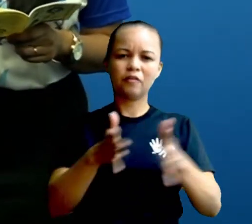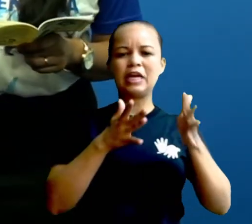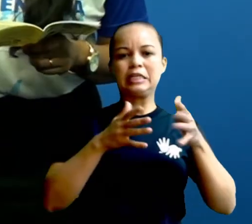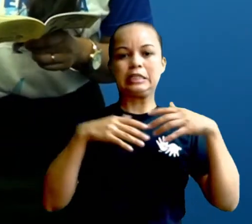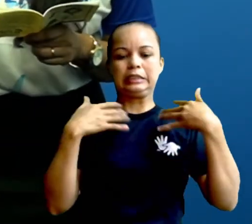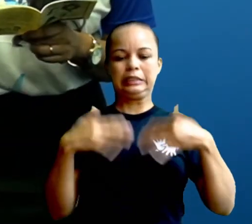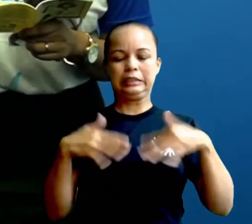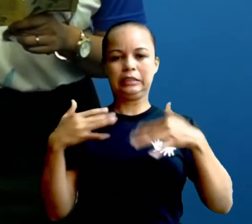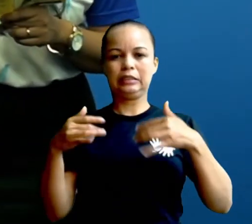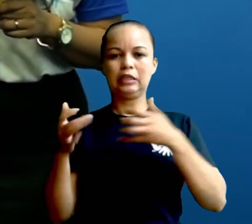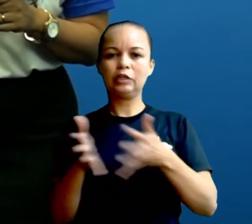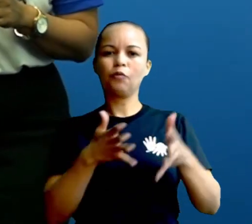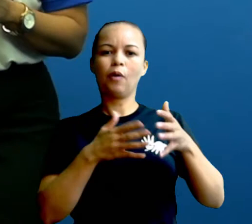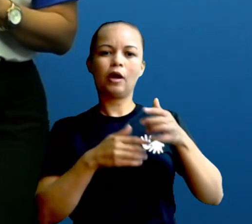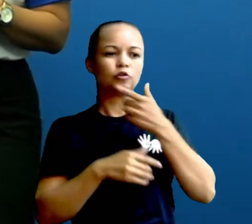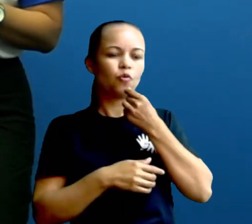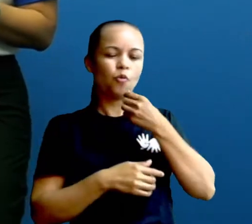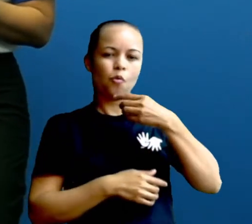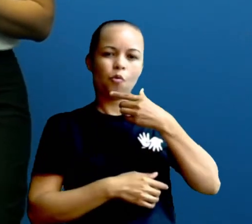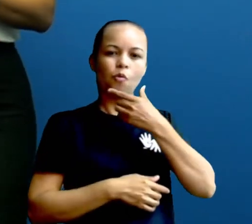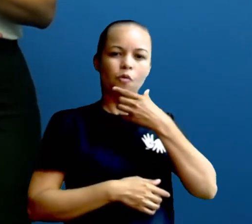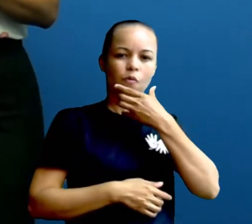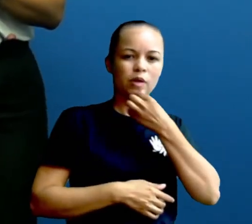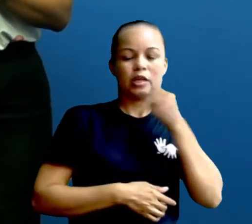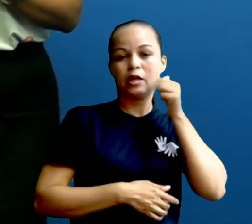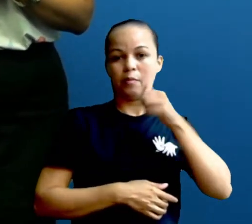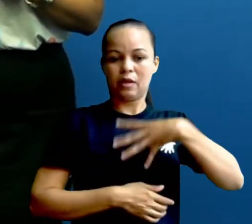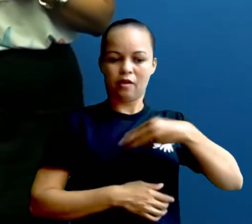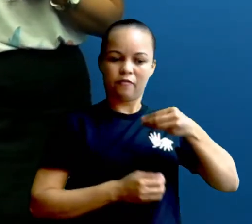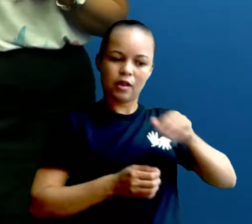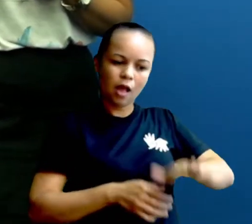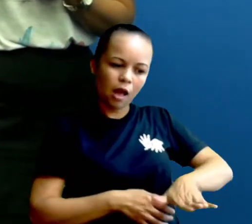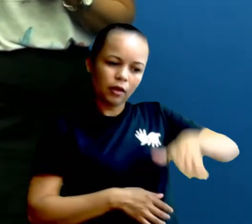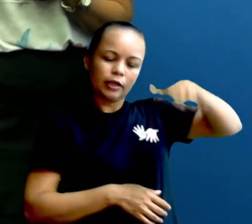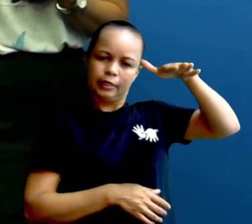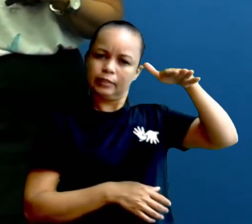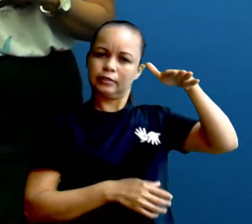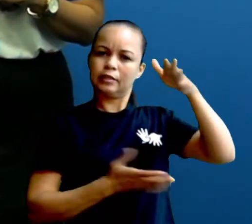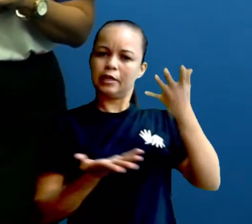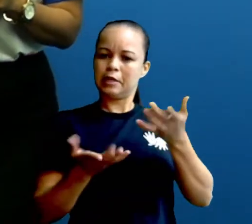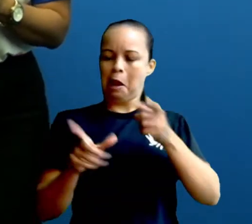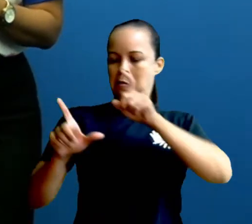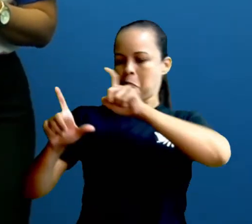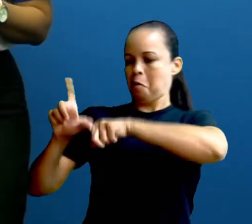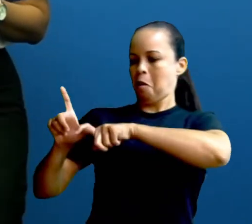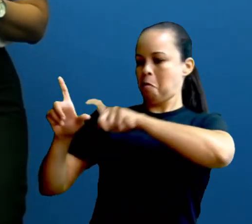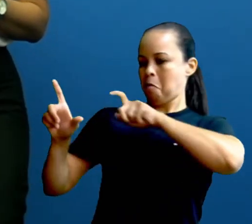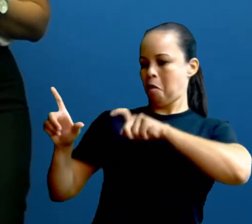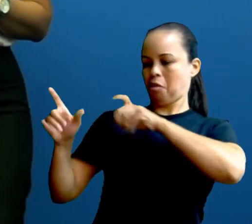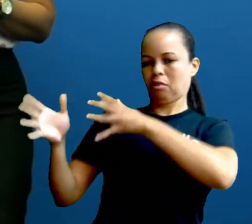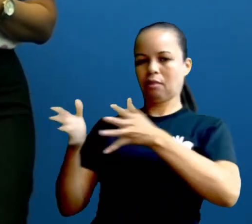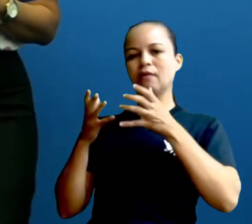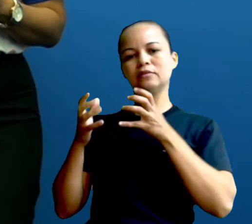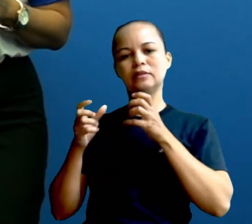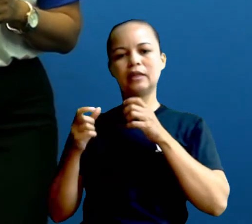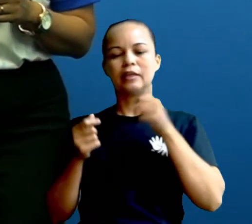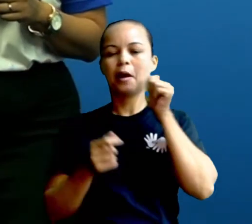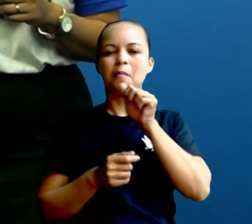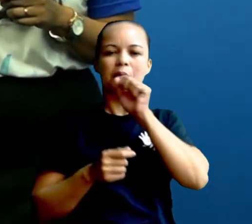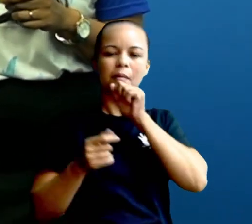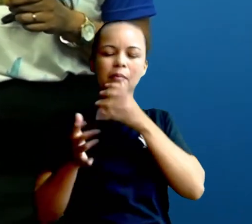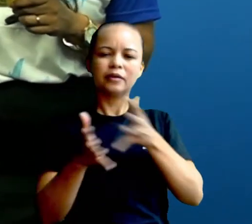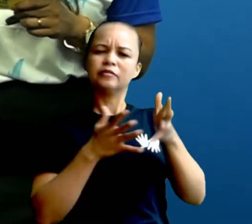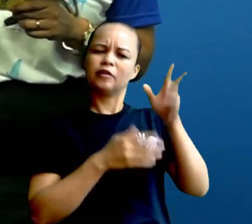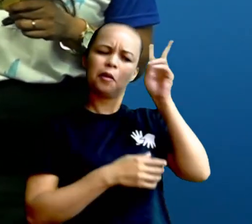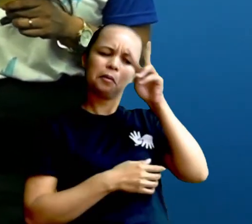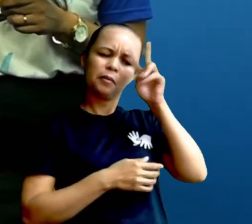aí é que vem moído, quando o filho ou filha crescem, ficando tudo entendido e querem mandar na vida, a mãe já fica sentida. Se